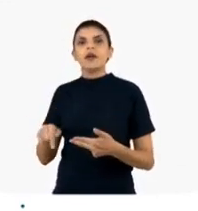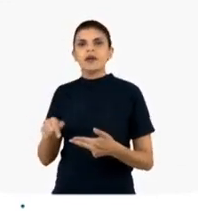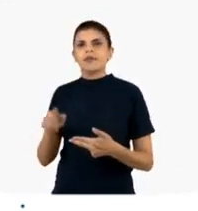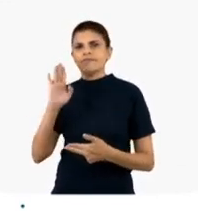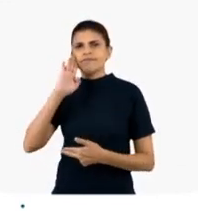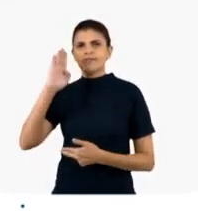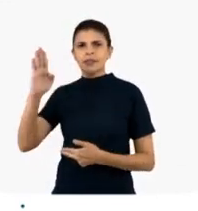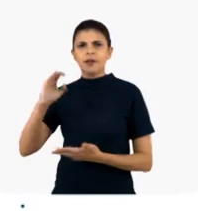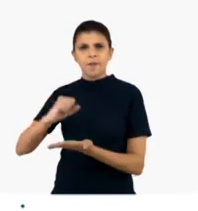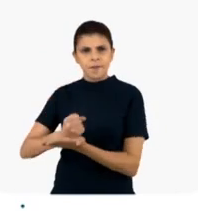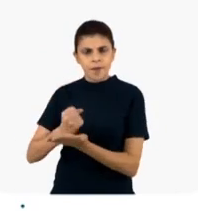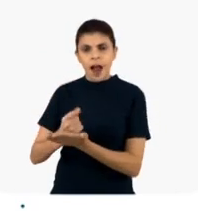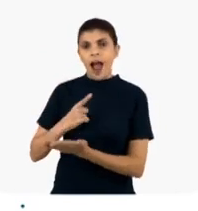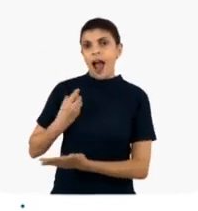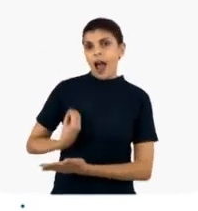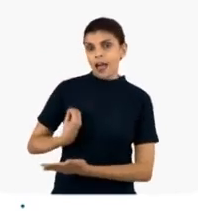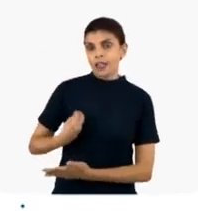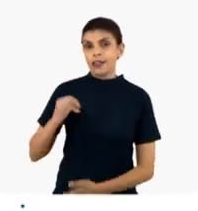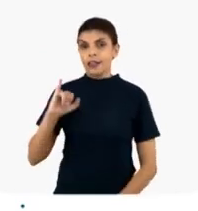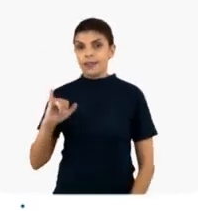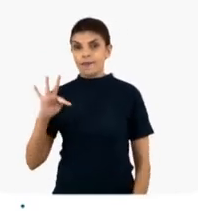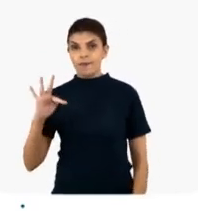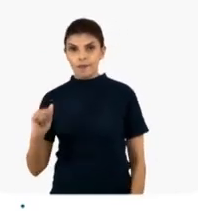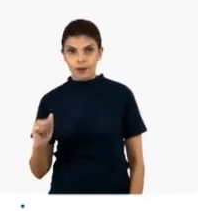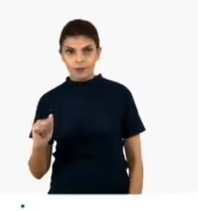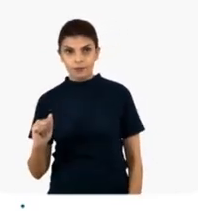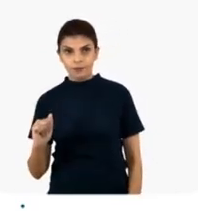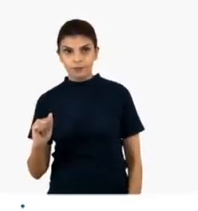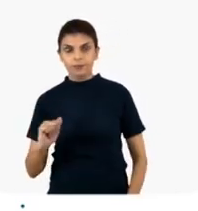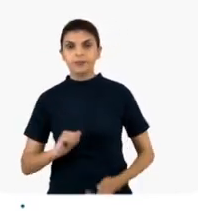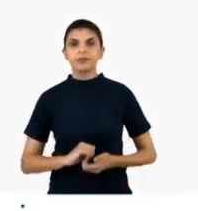como ingrediente farmacêutico ativo ou IFA.